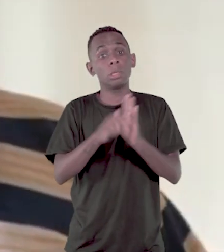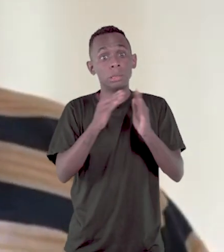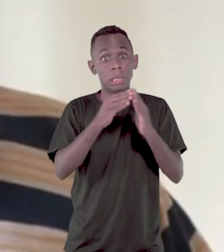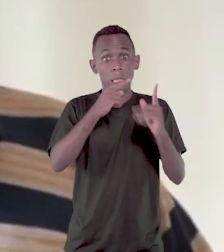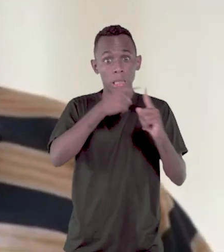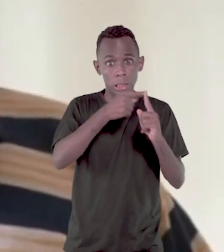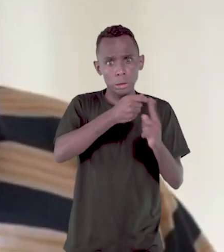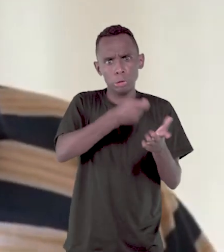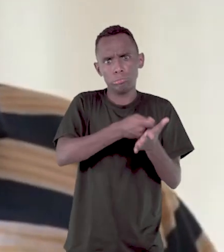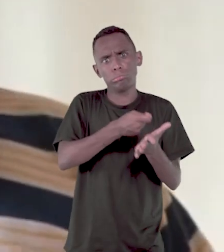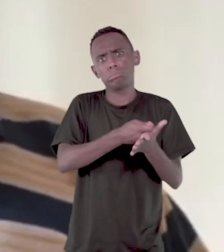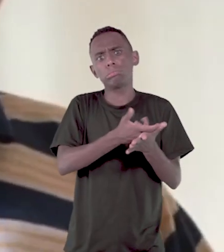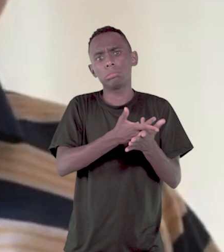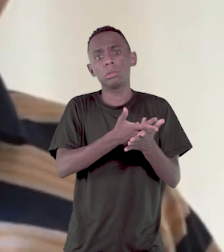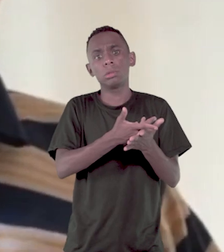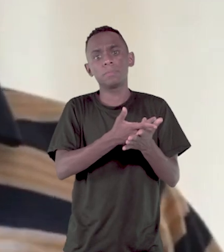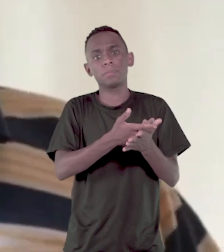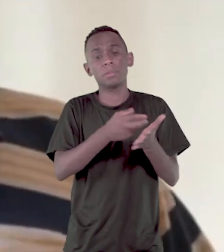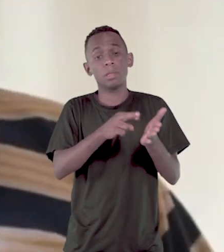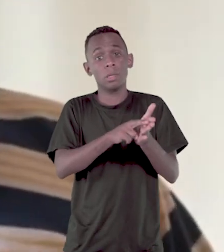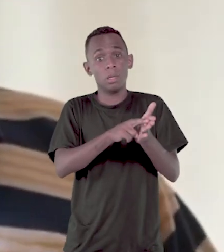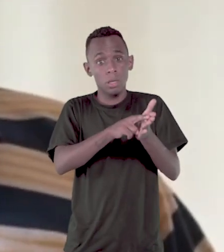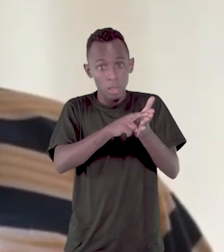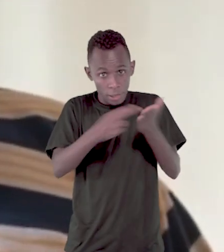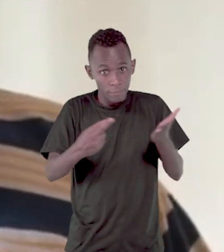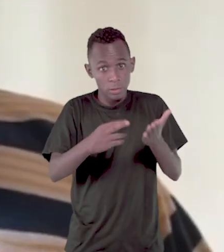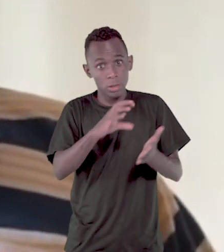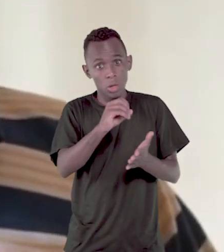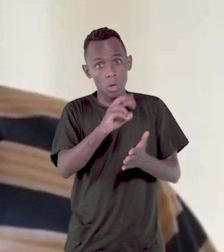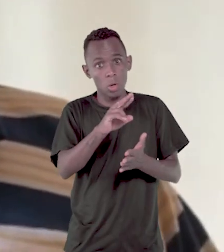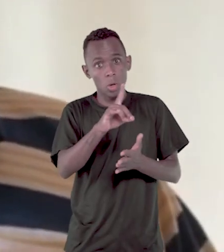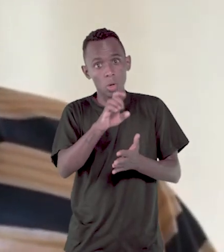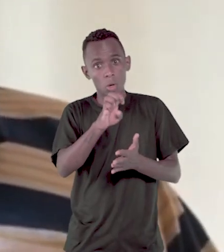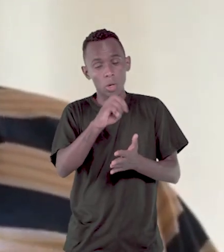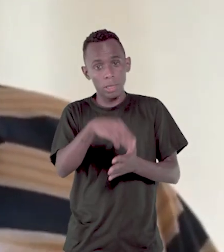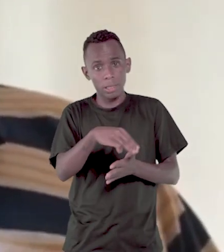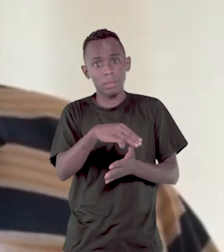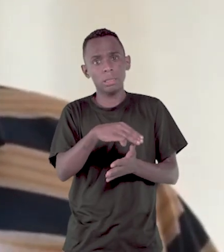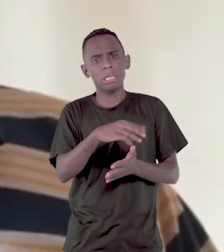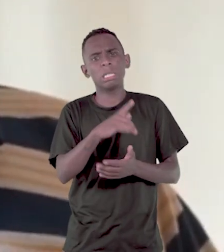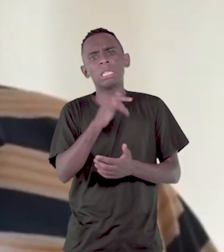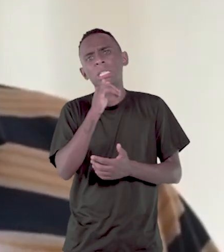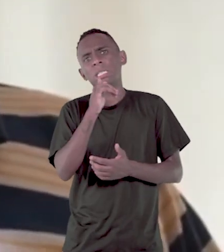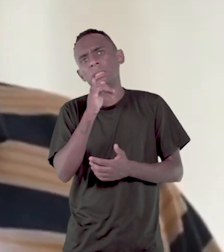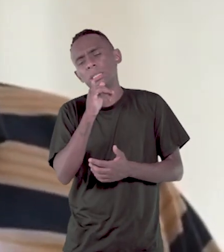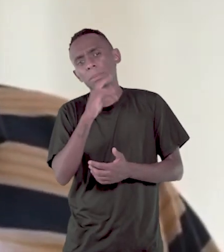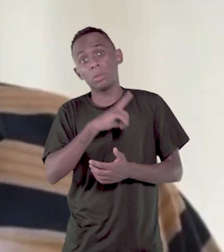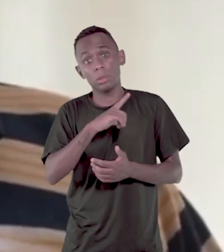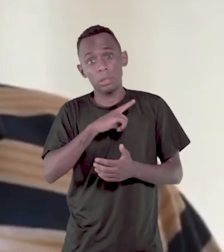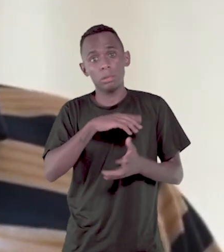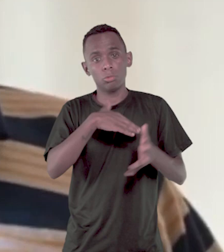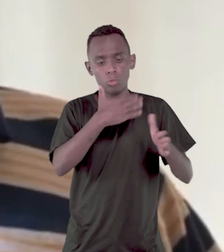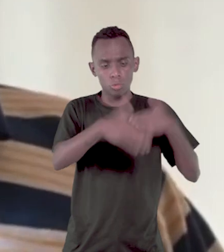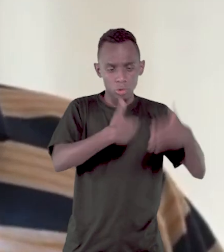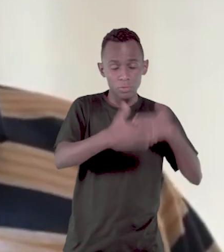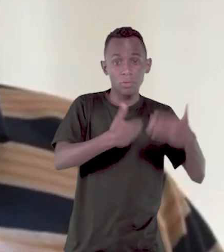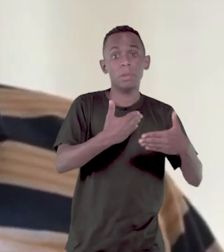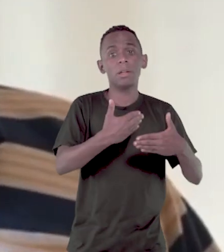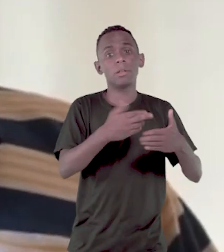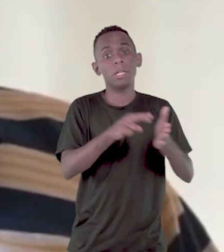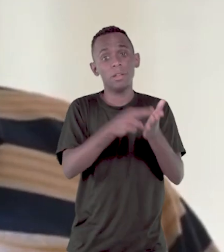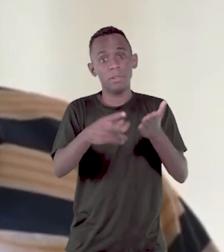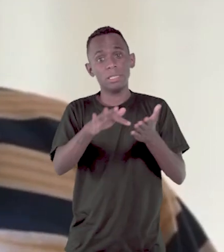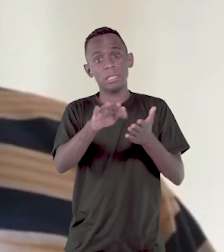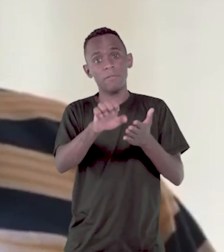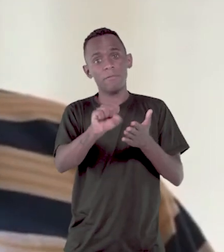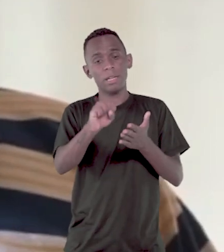conservadorismo católico, né, que é ligado de alguma maneira à revista Ordem, e vai ter digamos, um desdobramento